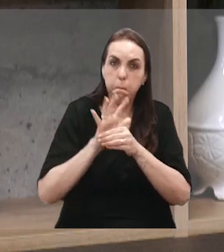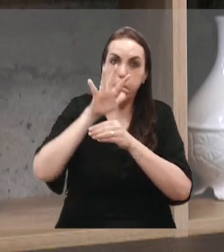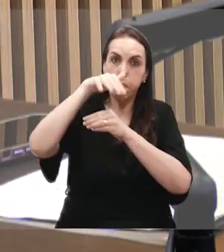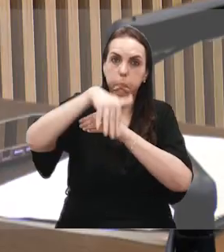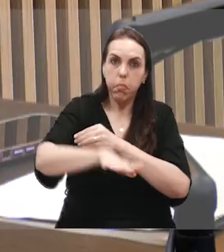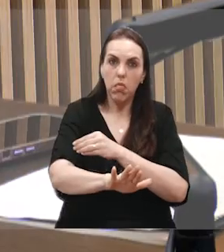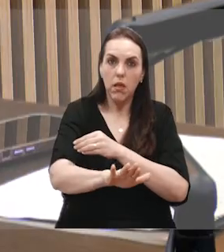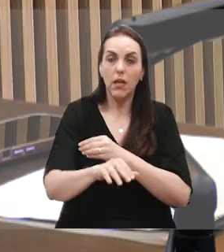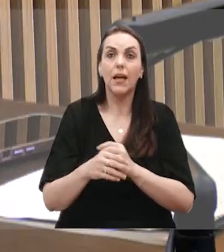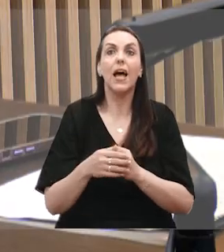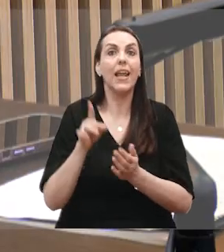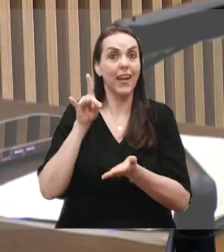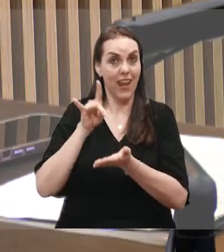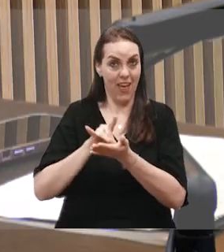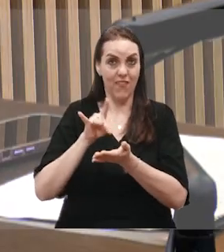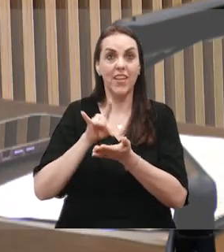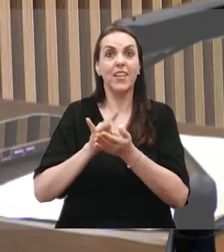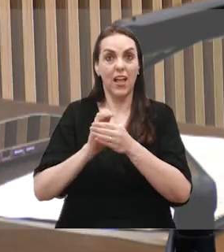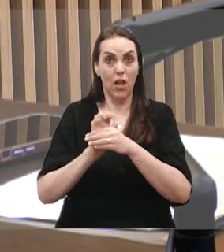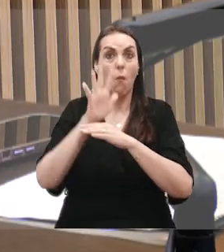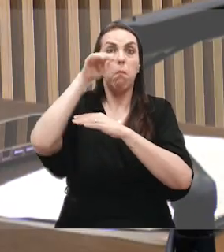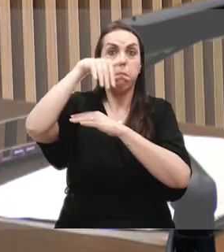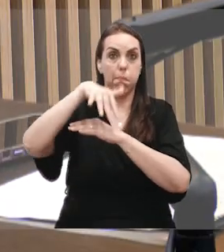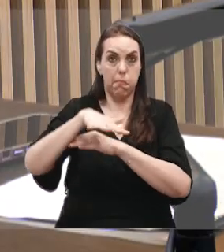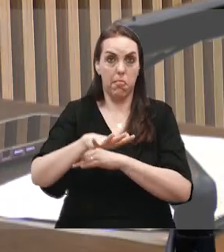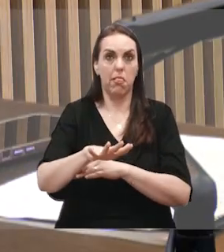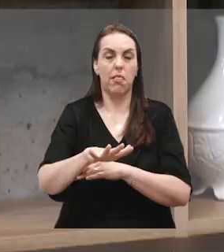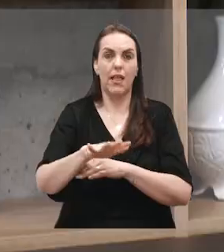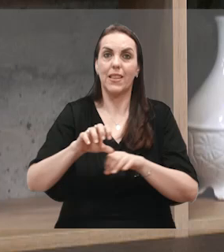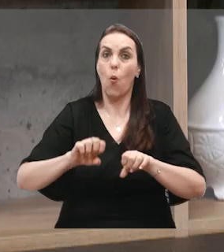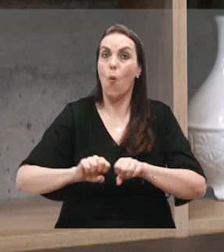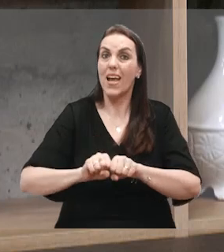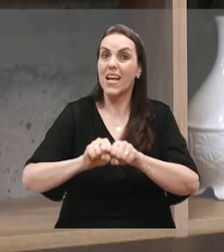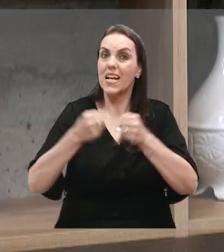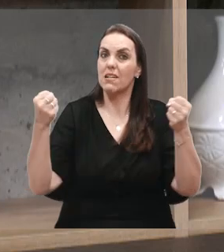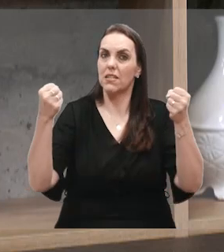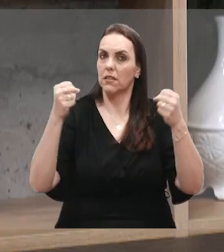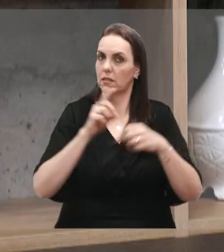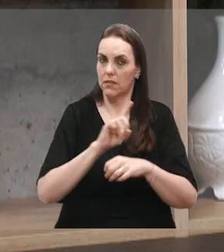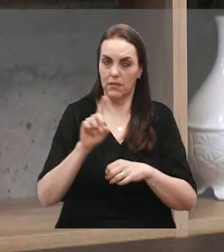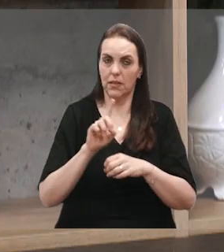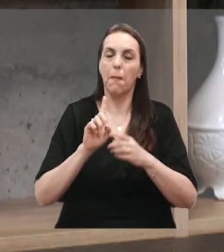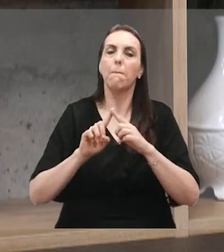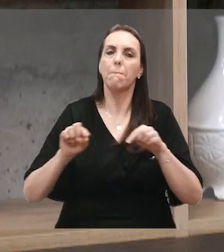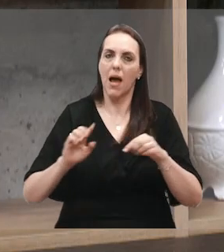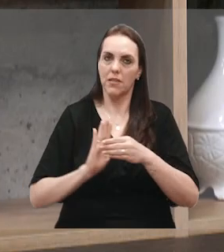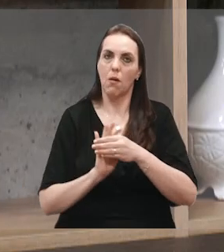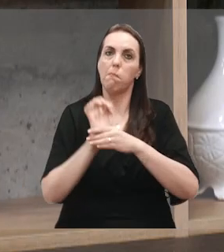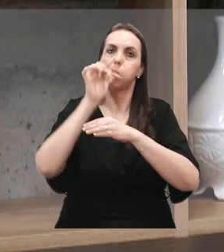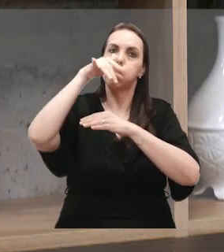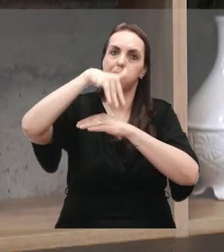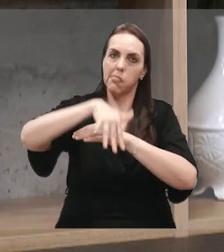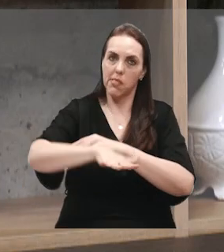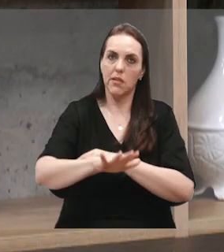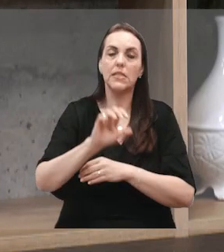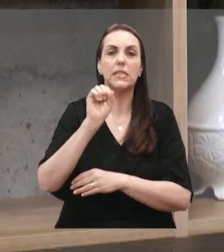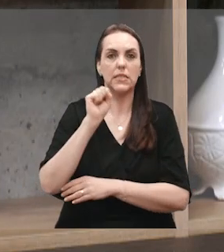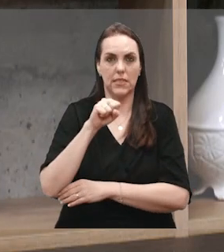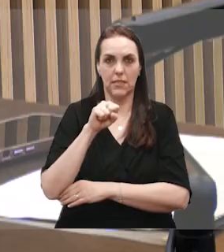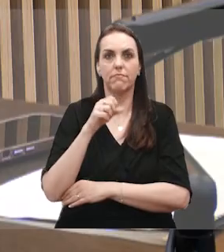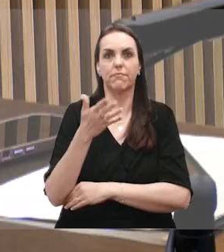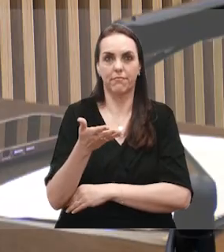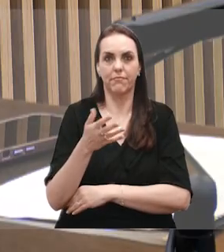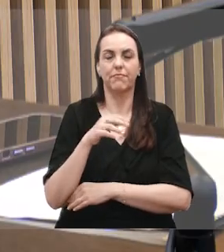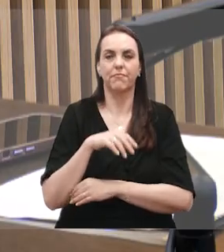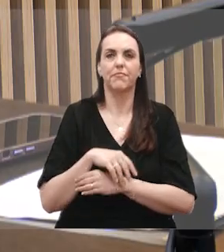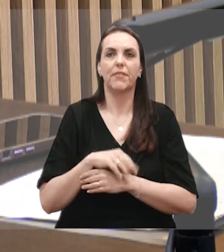Na verdade, ela transbordou, né, Fábio? A gente não teve o rompimento da represa, mas a gente teve o transbordamento dela. E ali